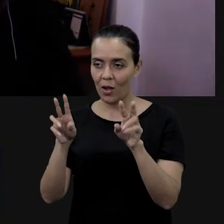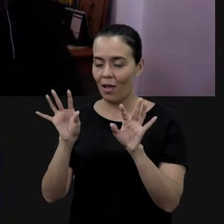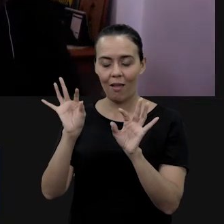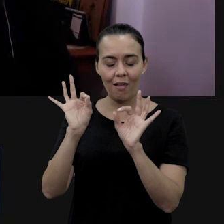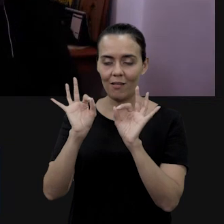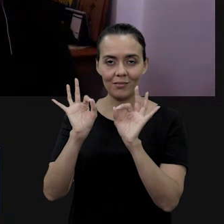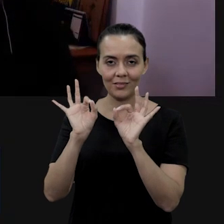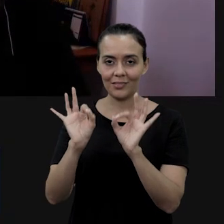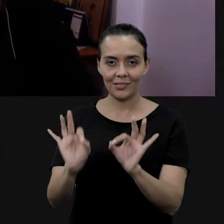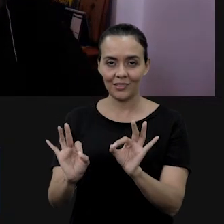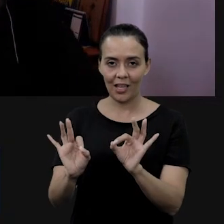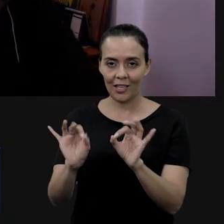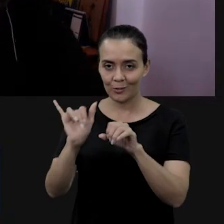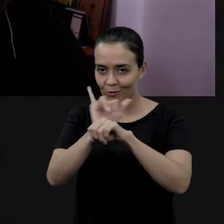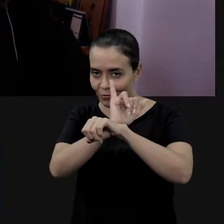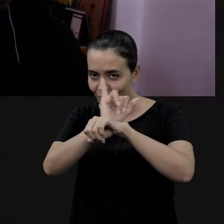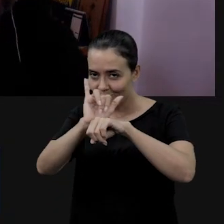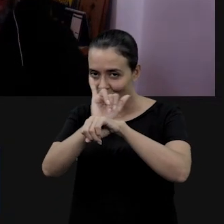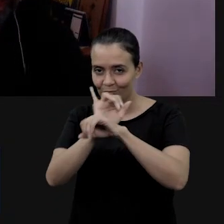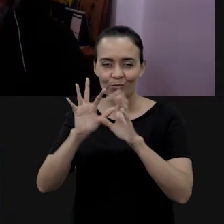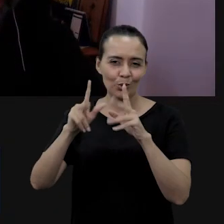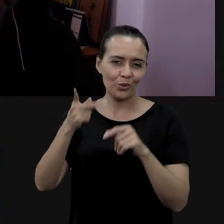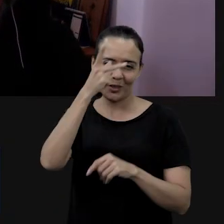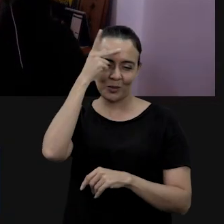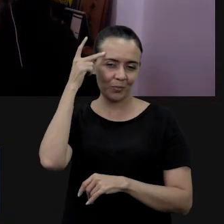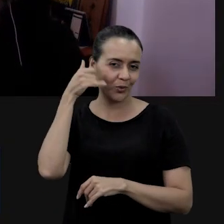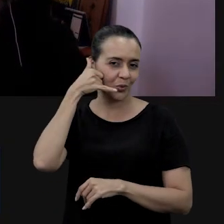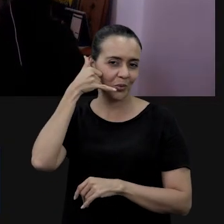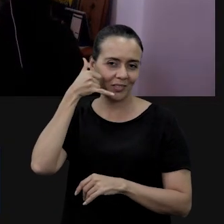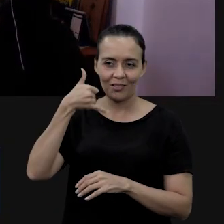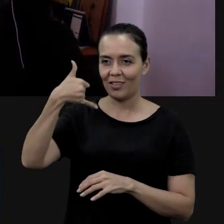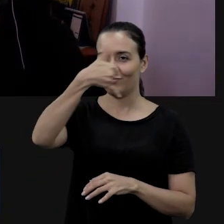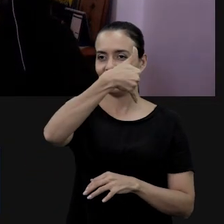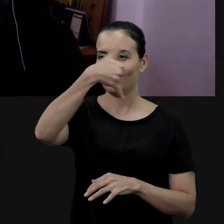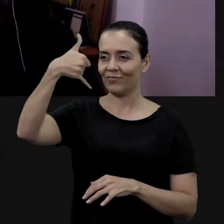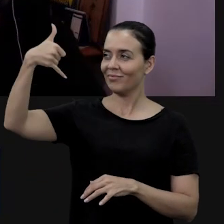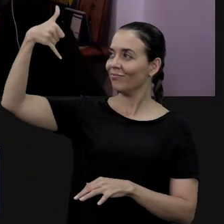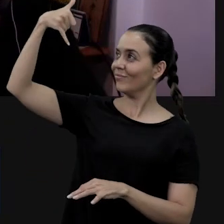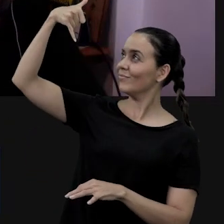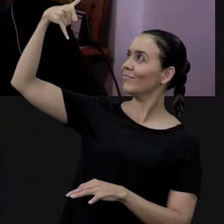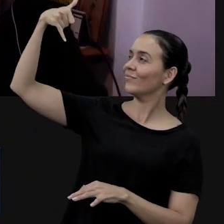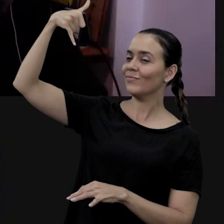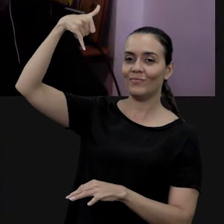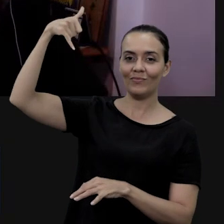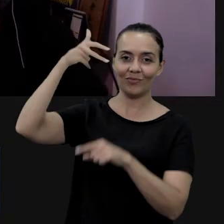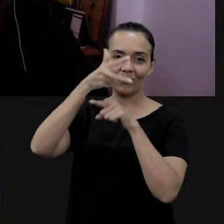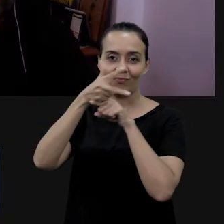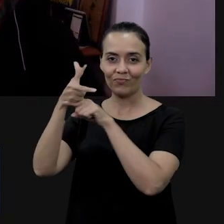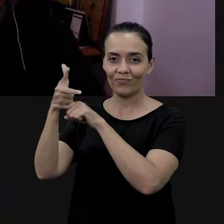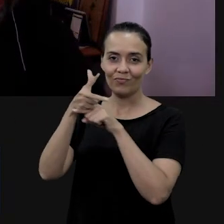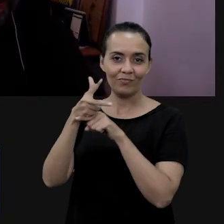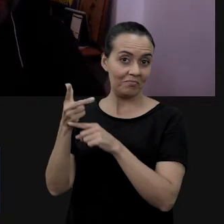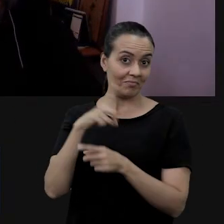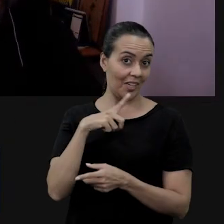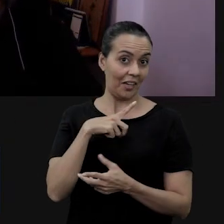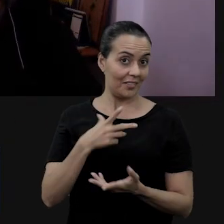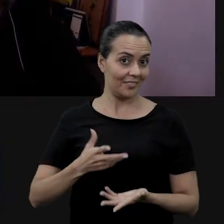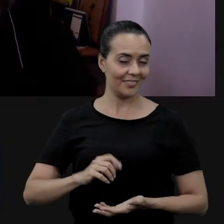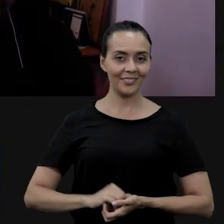virou a gramática de todo mundo, assim. Todo mundo tem uma câmera, né? Todo mundo se filma. É o que eu estava pensando, assim. Eu acredito